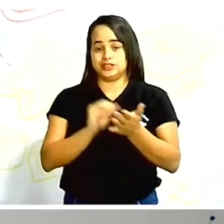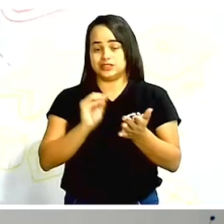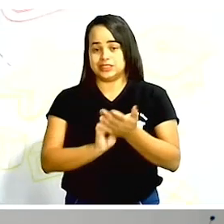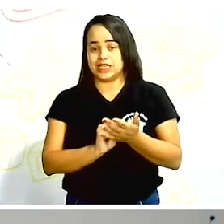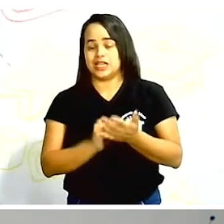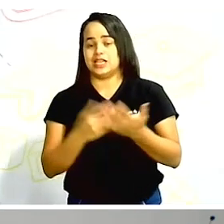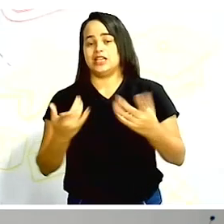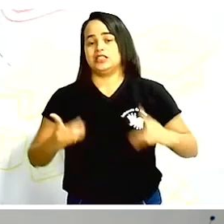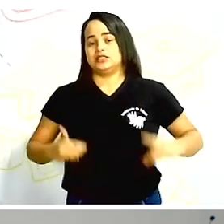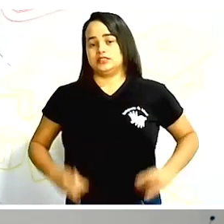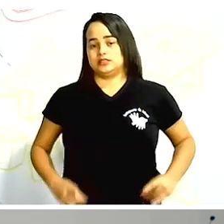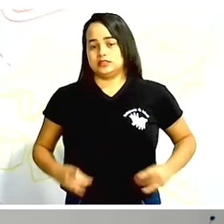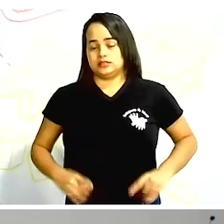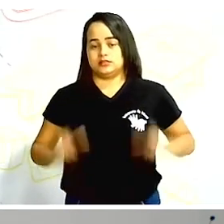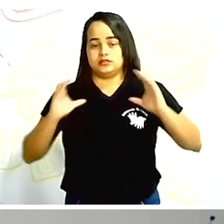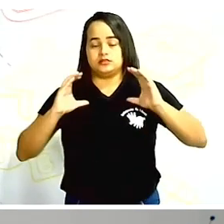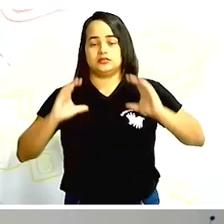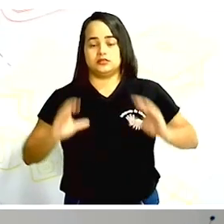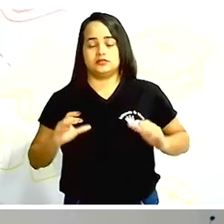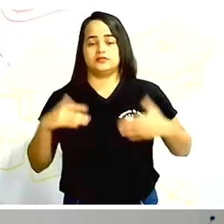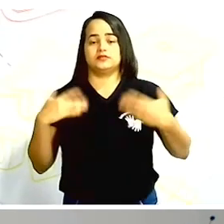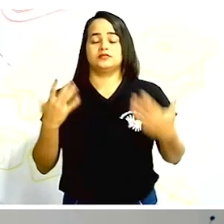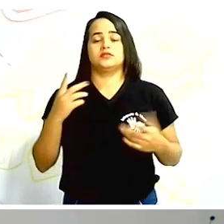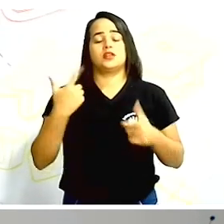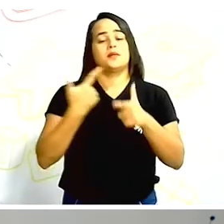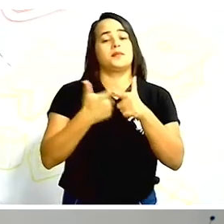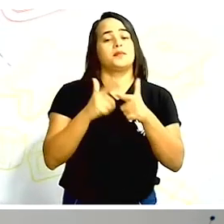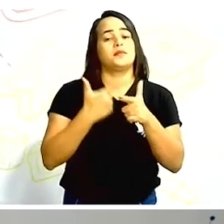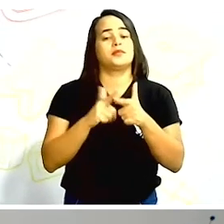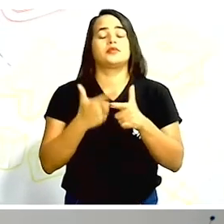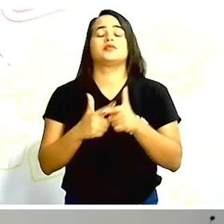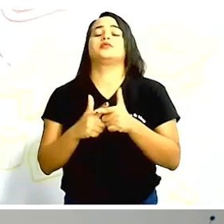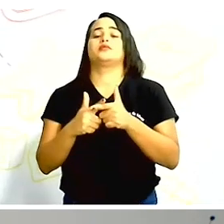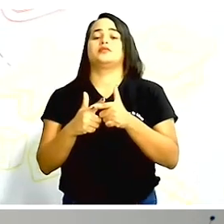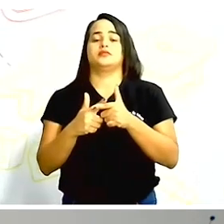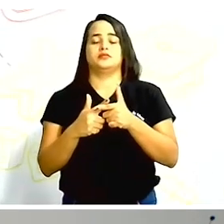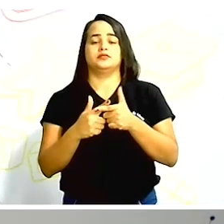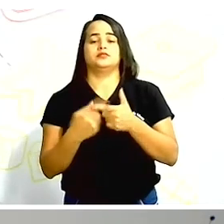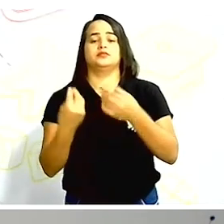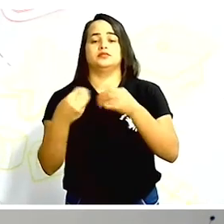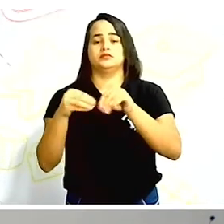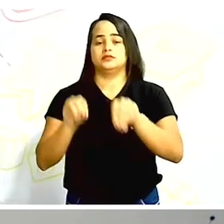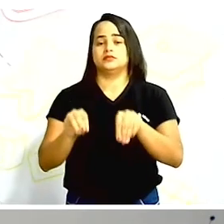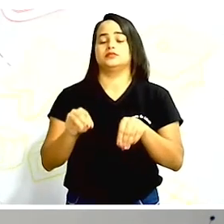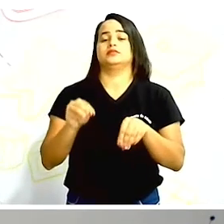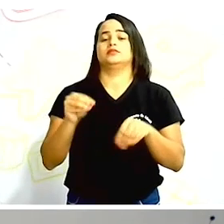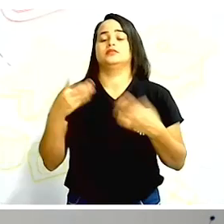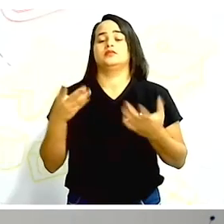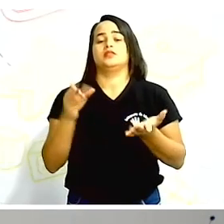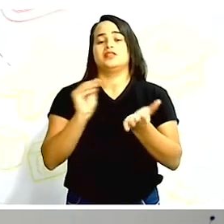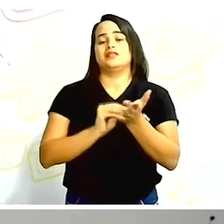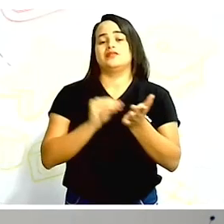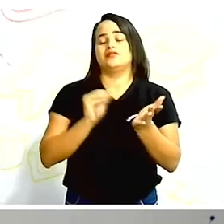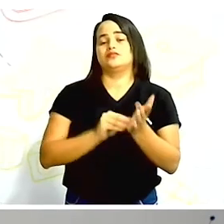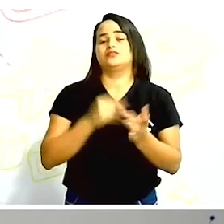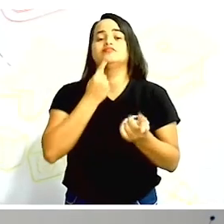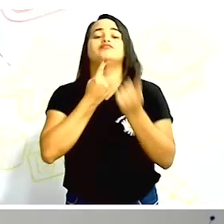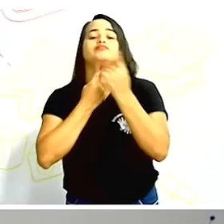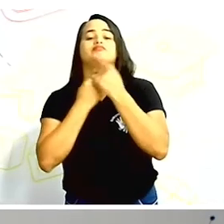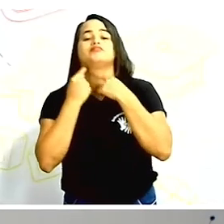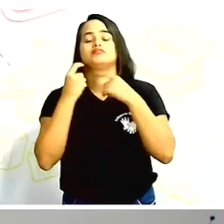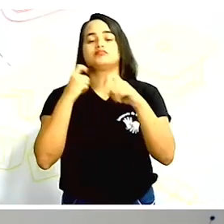da testosterona no organismo, vai acarretar problemas que vão prejudicar muito a gente. Vai ter falta de interesse